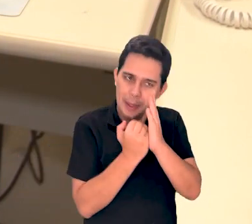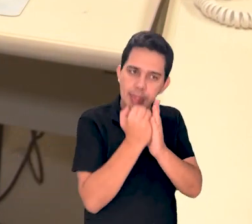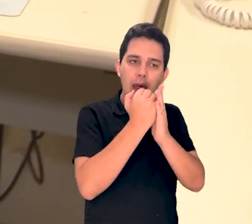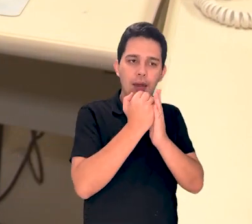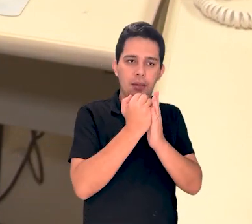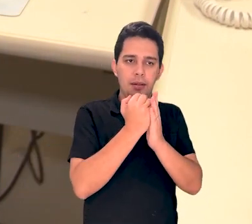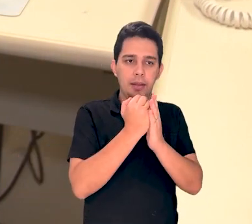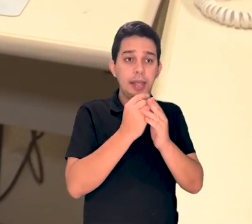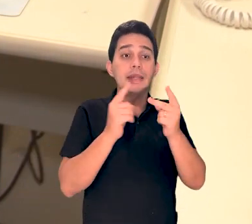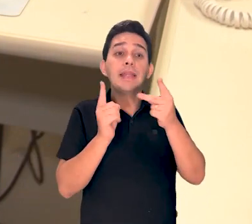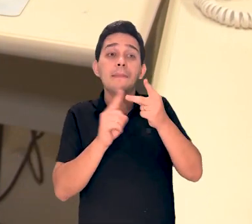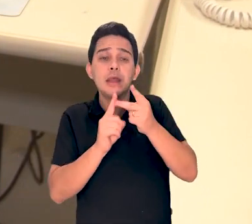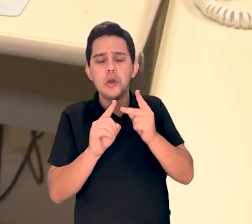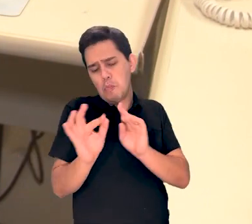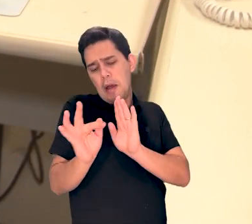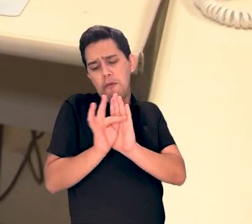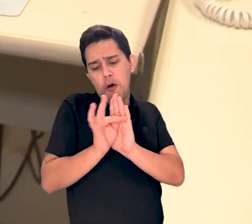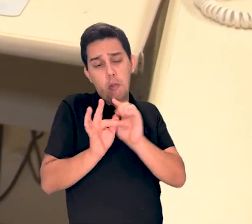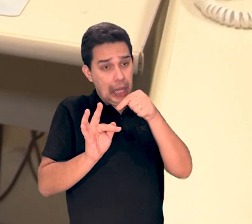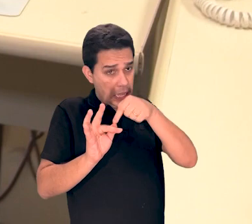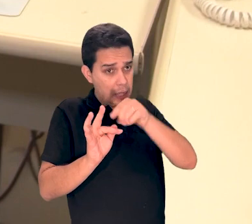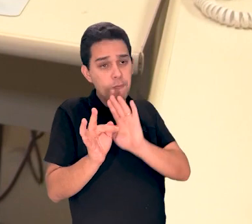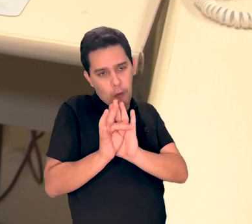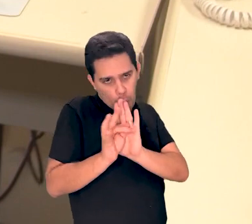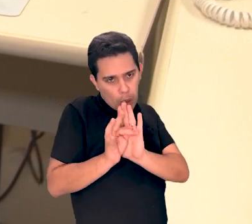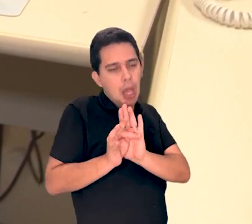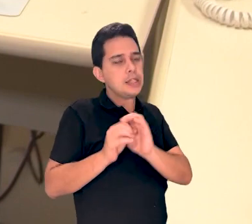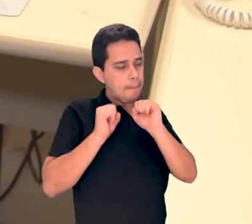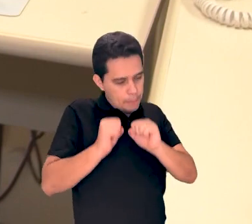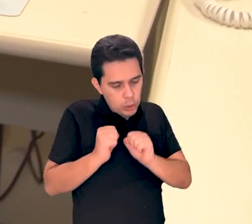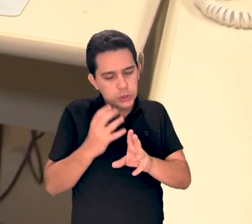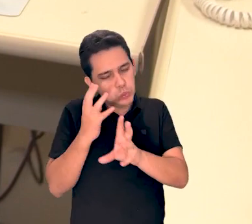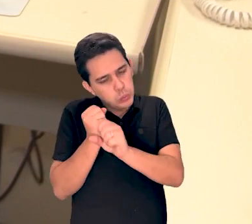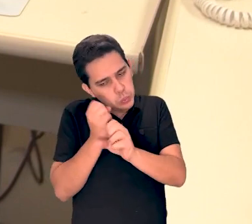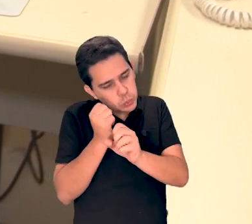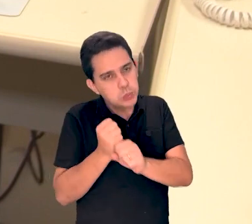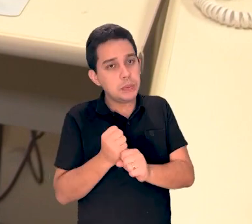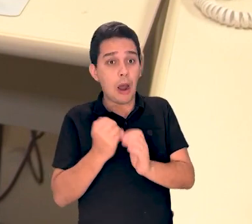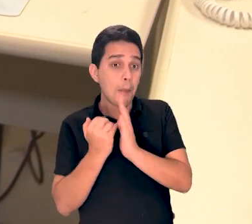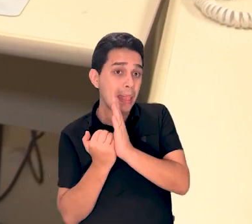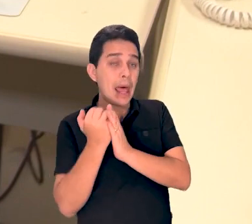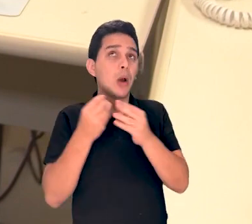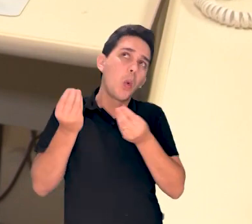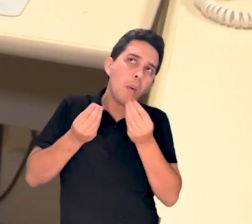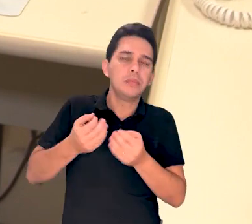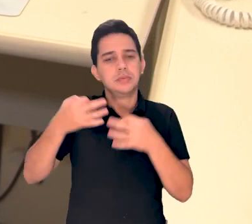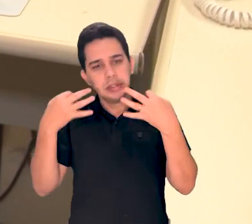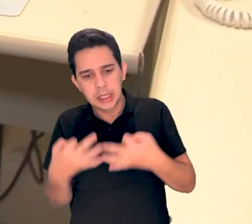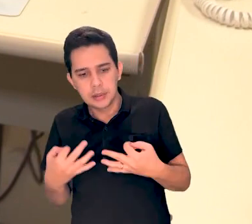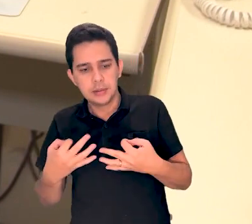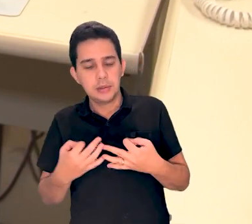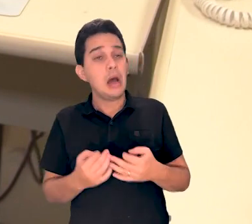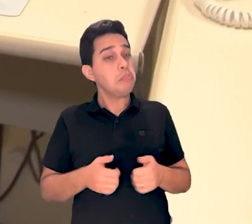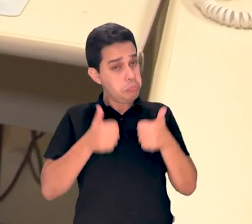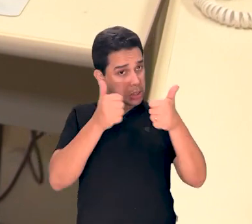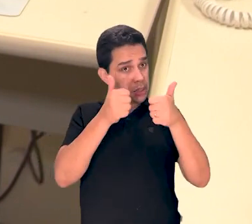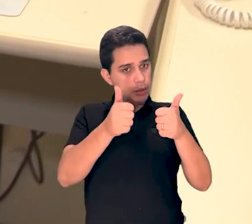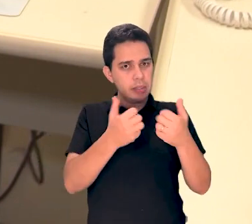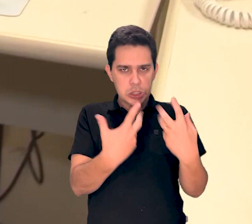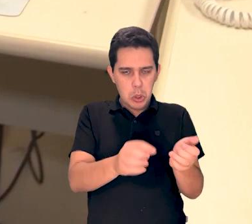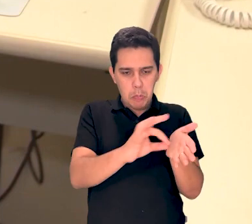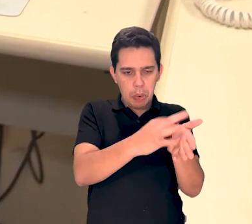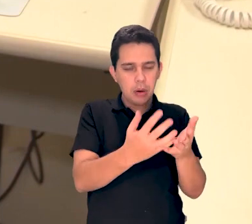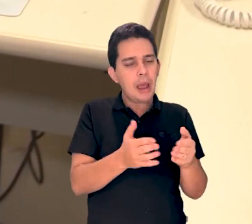esse reajuste para ter um percentual para o reajuste e isso vinha acontecendo até 2016